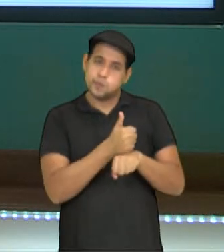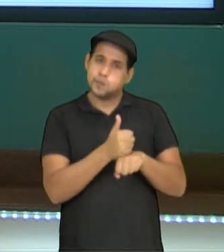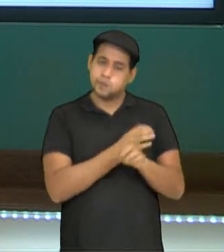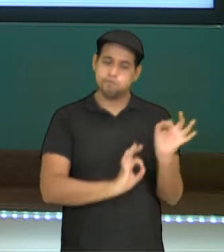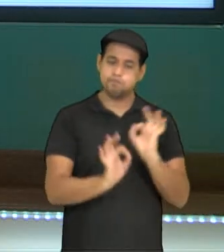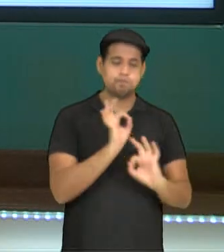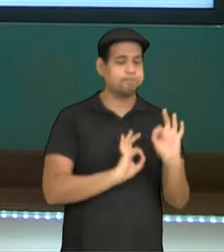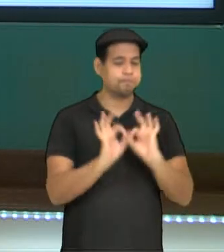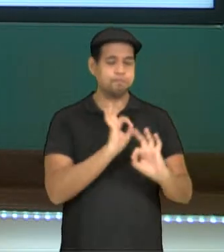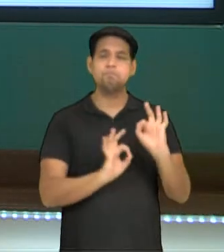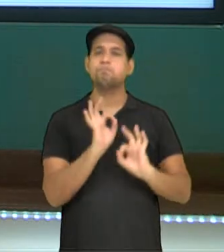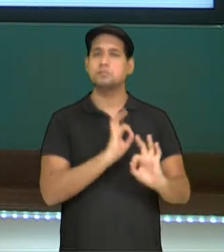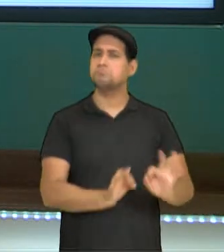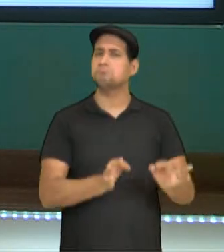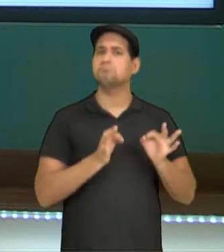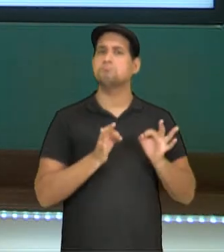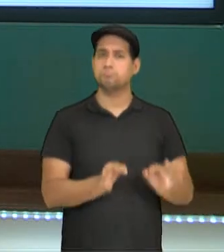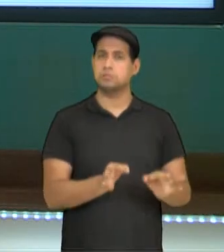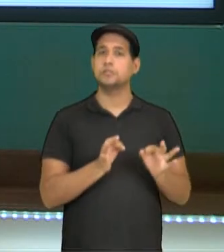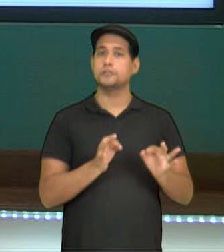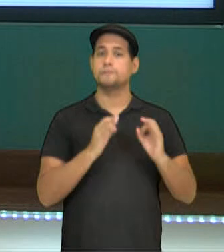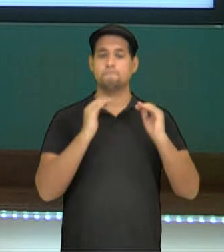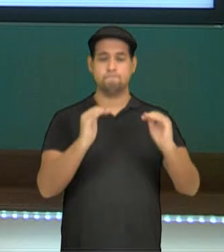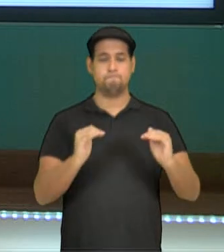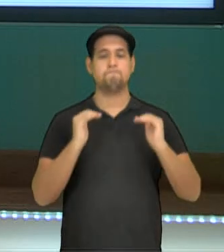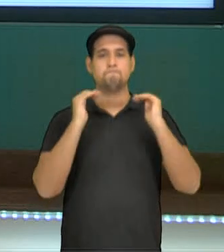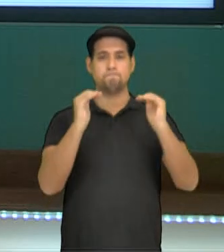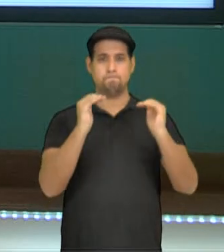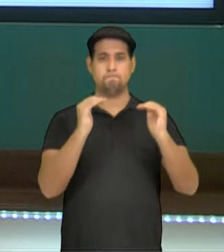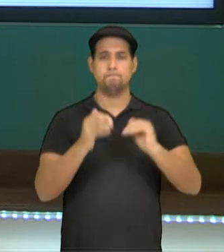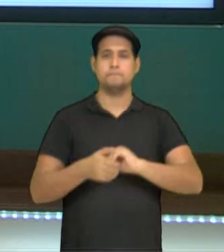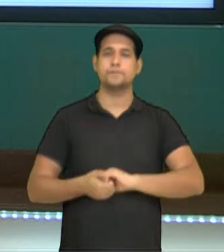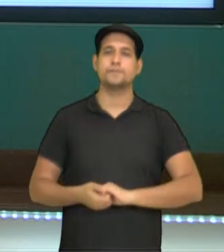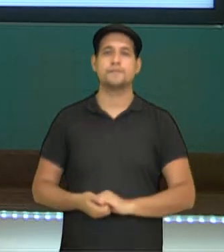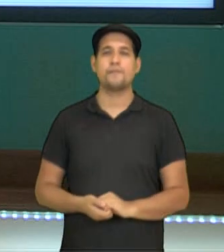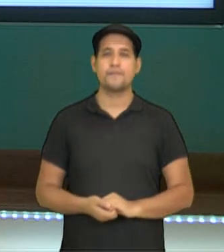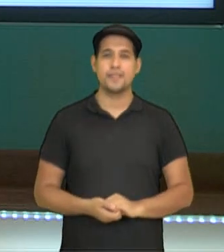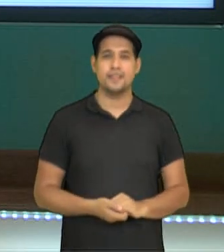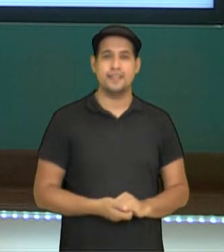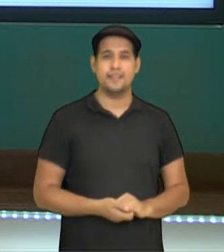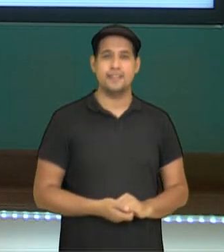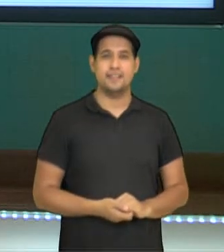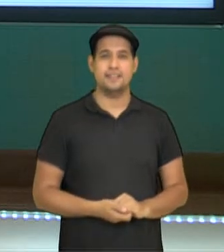profissionalização do futebol fosse elencada cada vez mais. Tá?